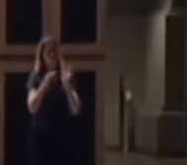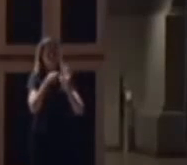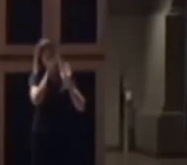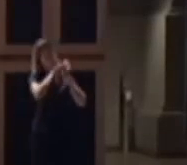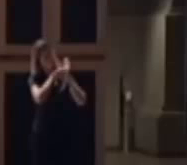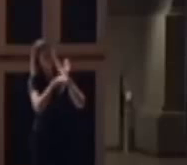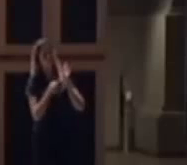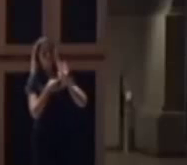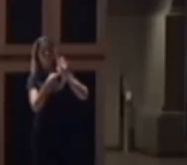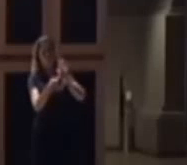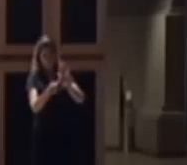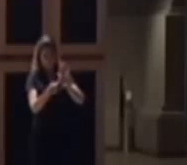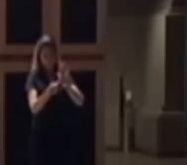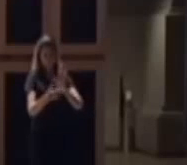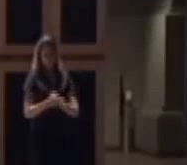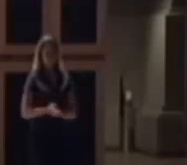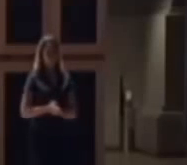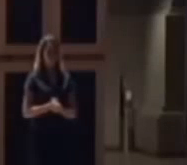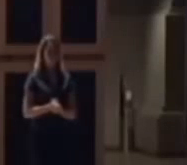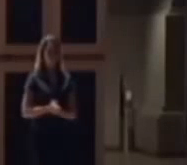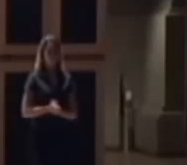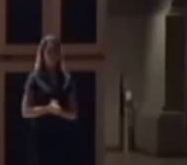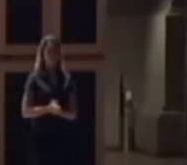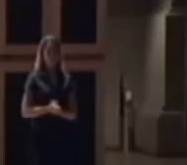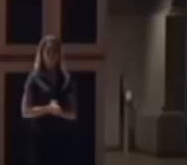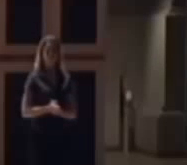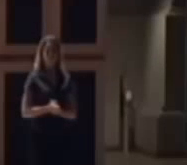dos mecanismos. Pode passar.